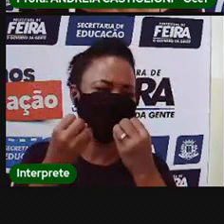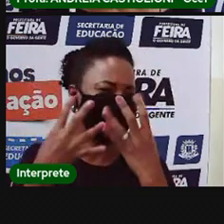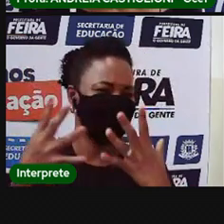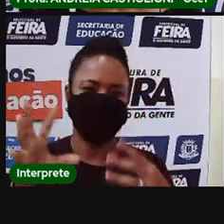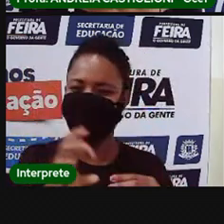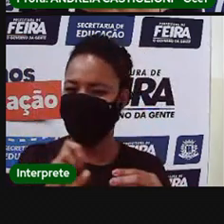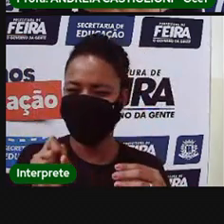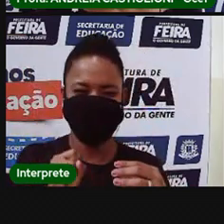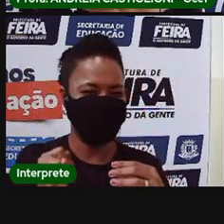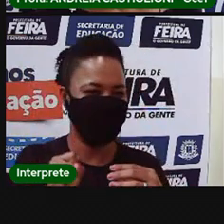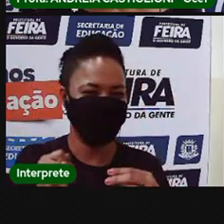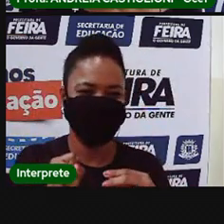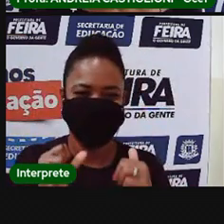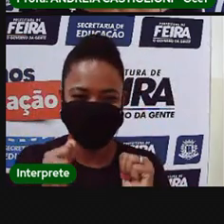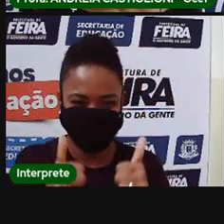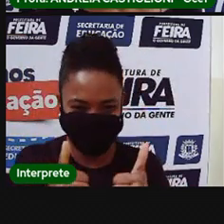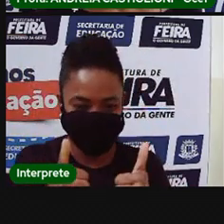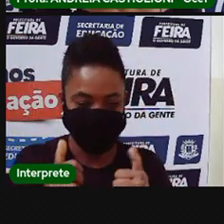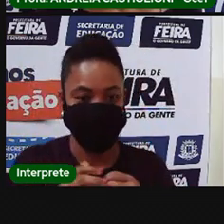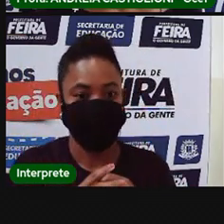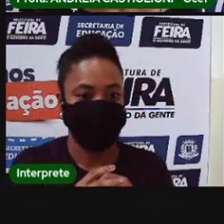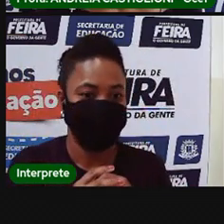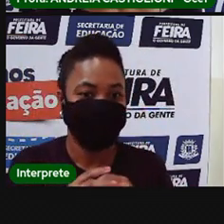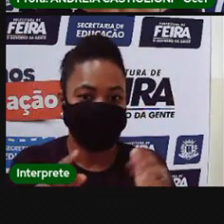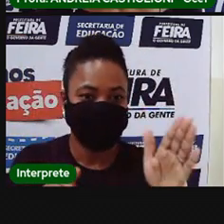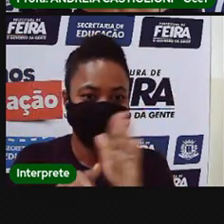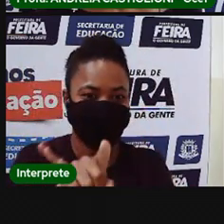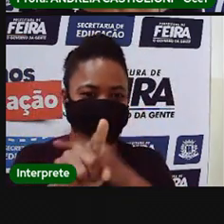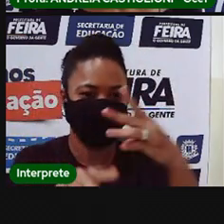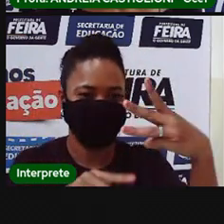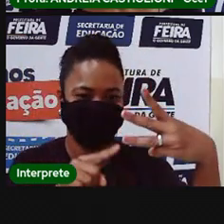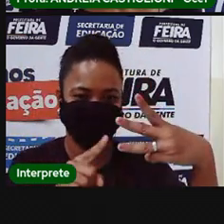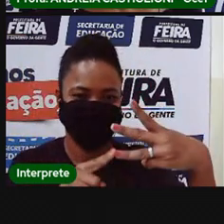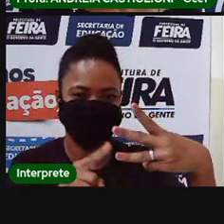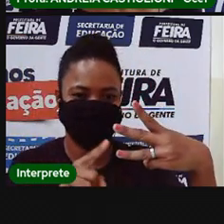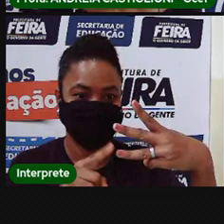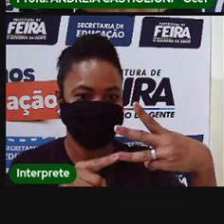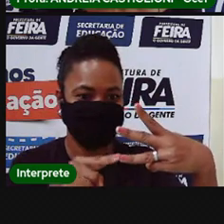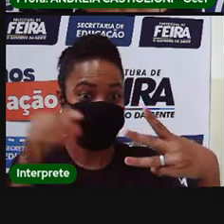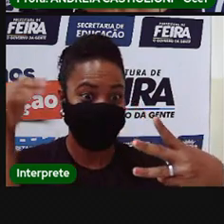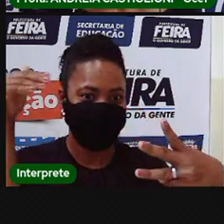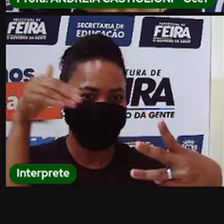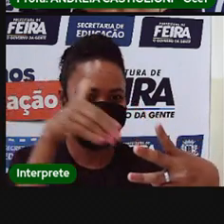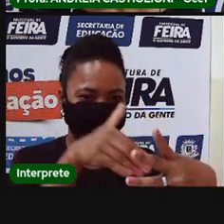vamos lá para a última pergunta, Marília? Vamos lá. Né? Só sobrou essa.